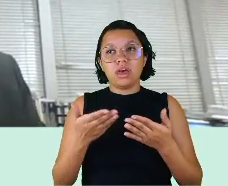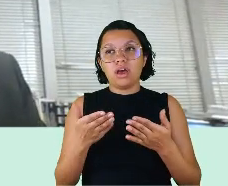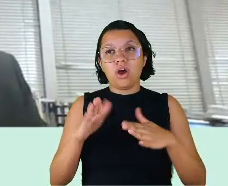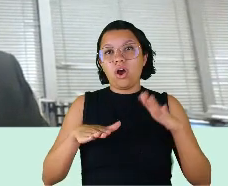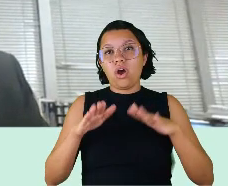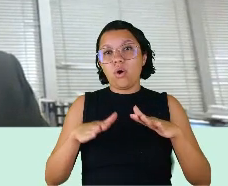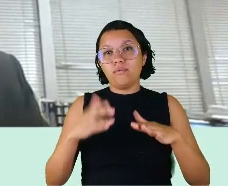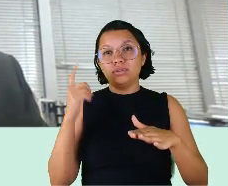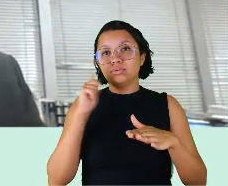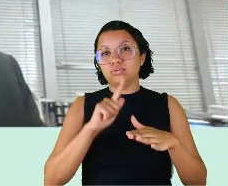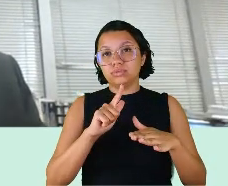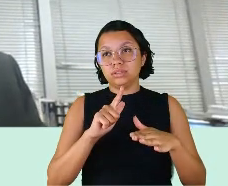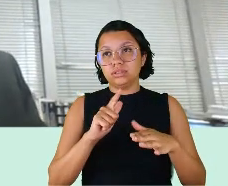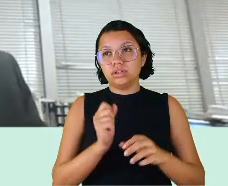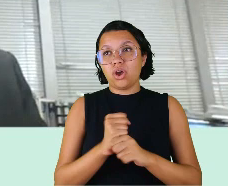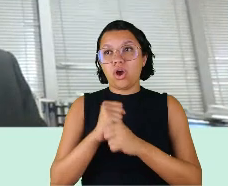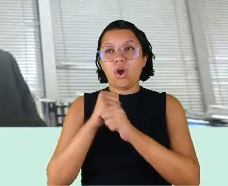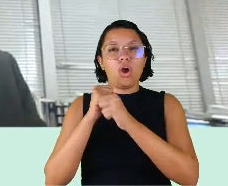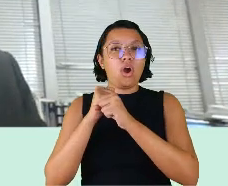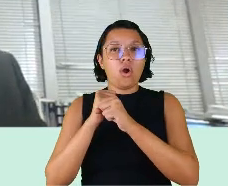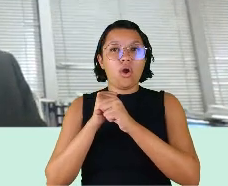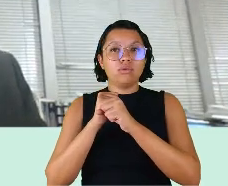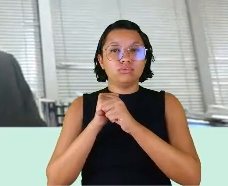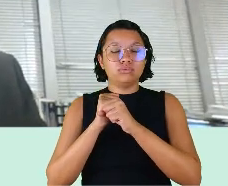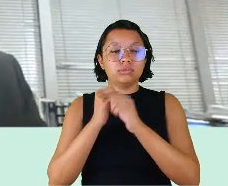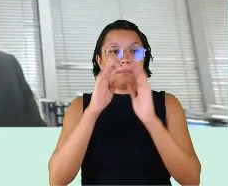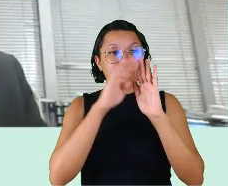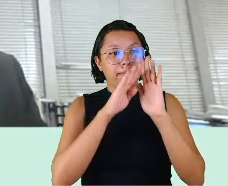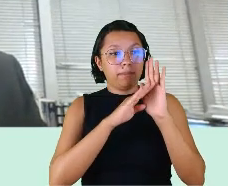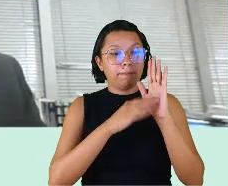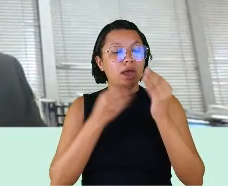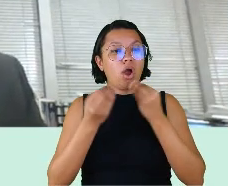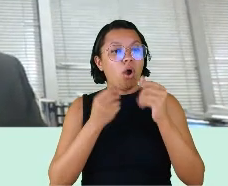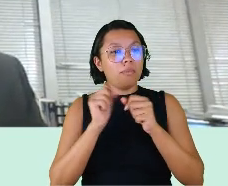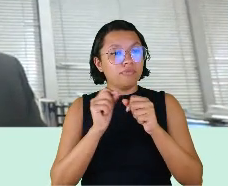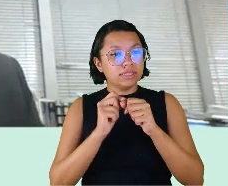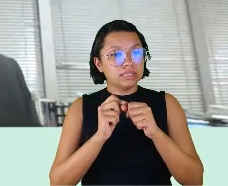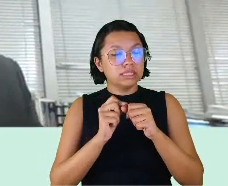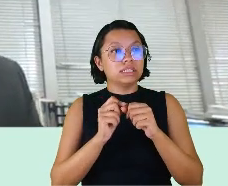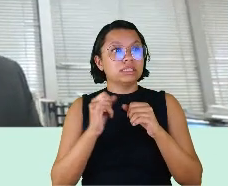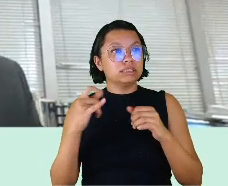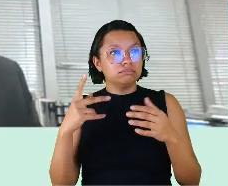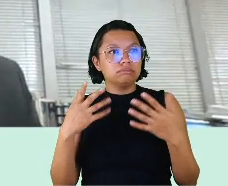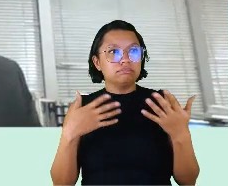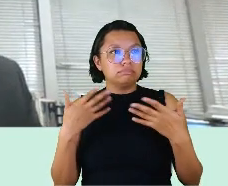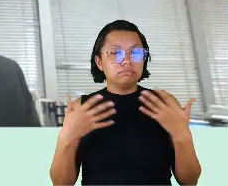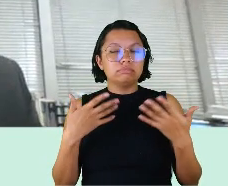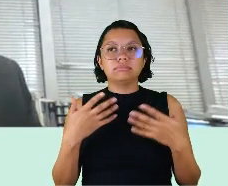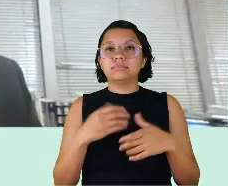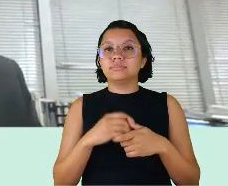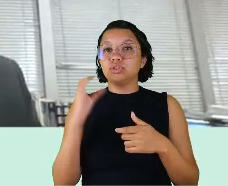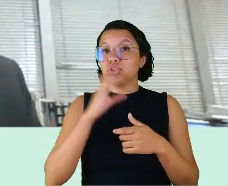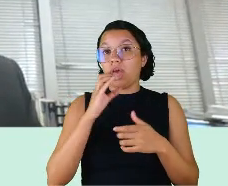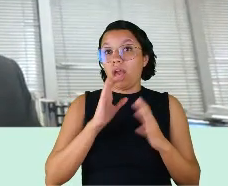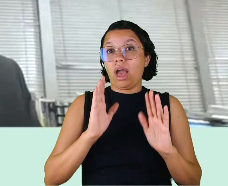agora talvez se consiga construir o manual de emergência, né, nessas situações, mas a